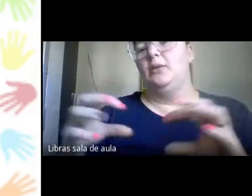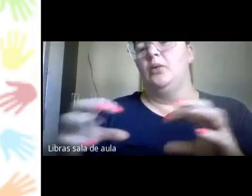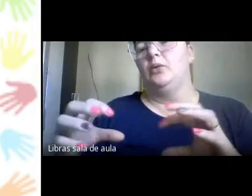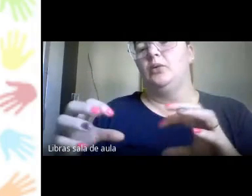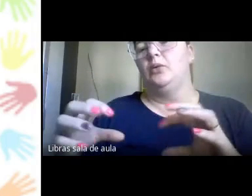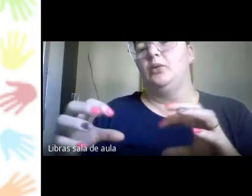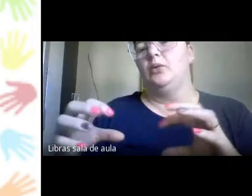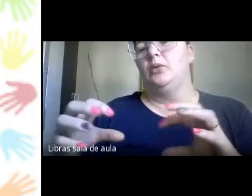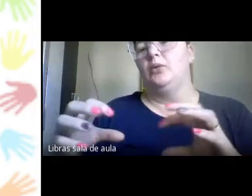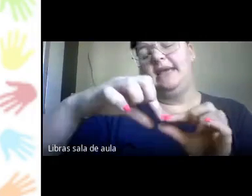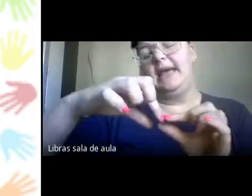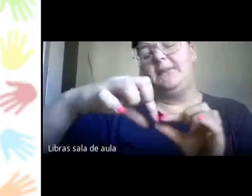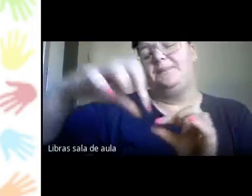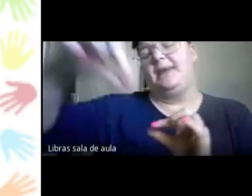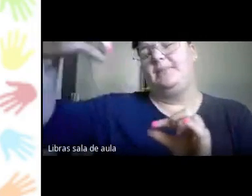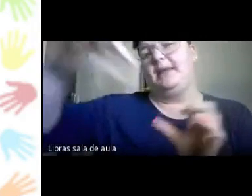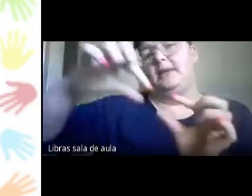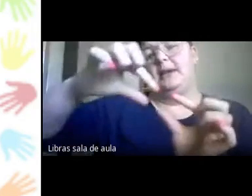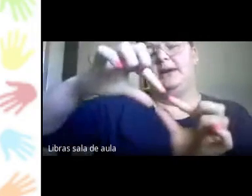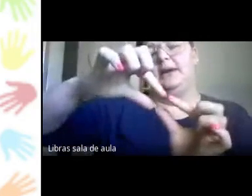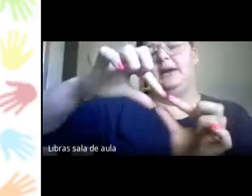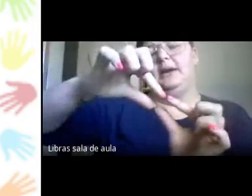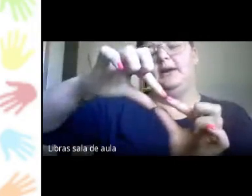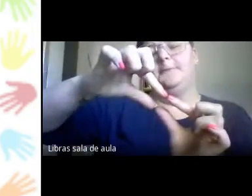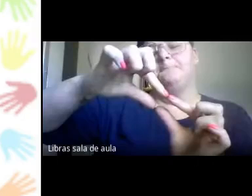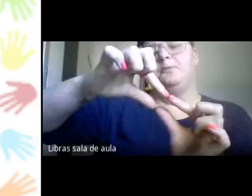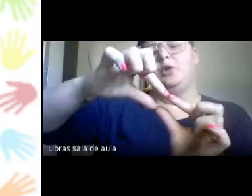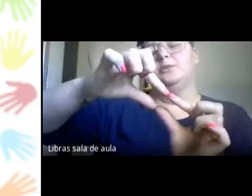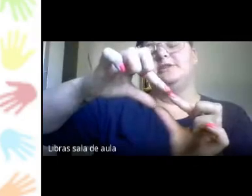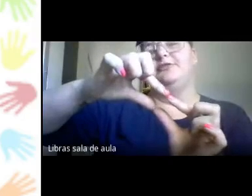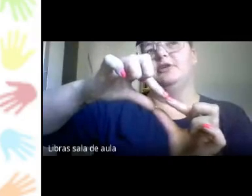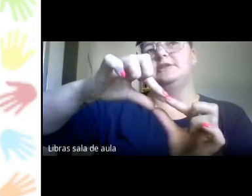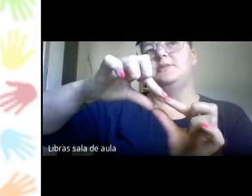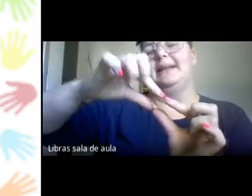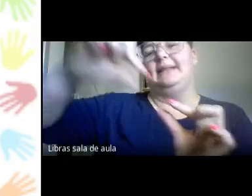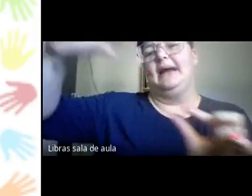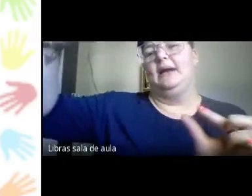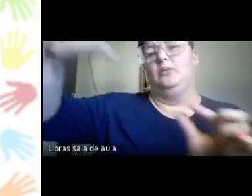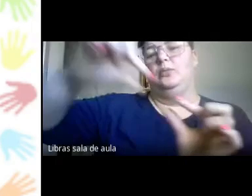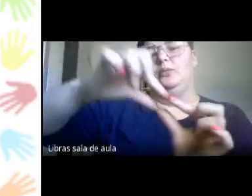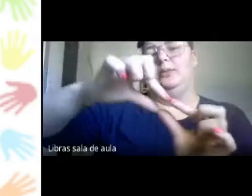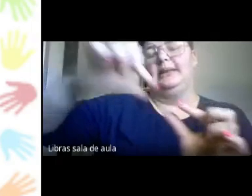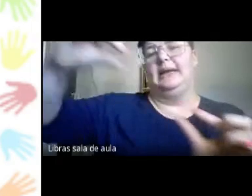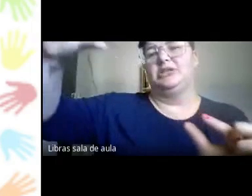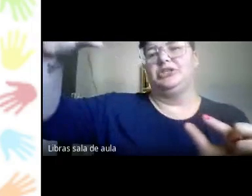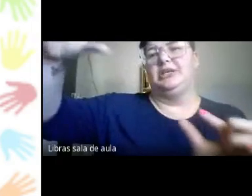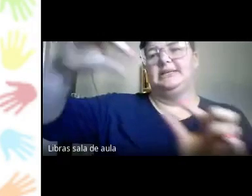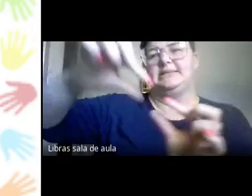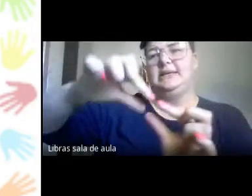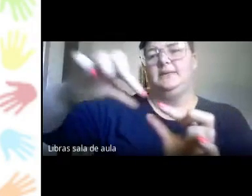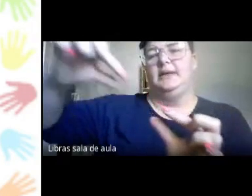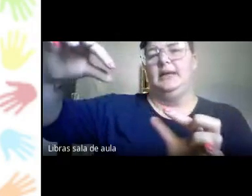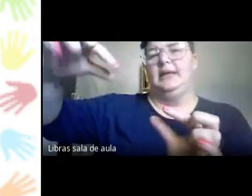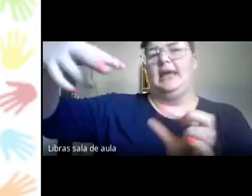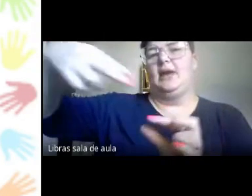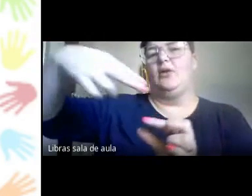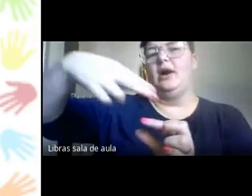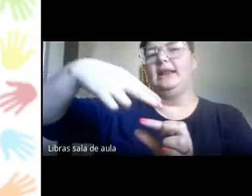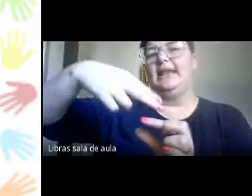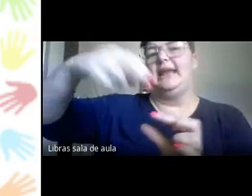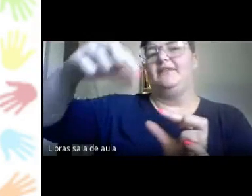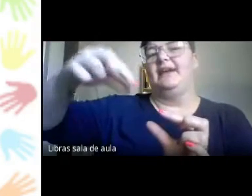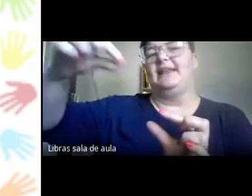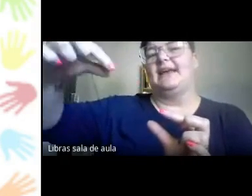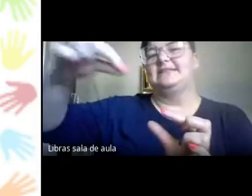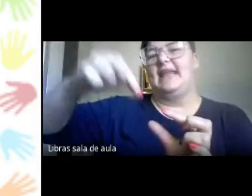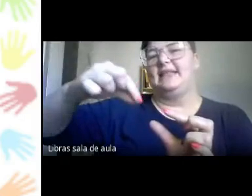manda 1 ou 2 rolinhos, e aí imprime como se fosse uma tarjinha, assim, e recorta,